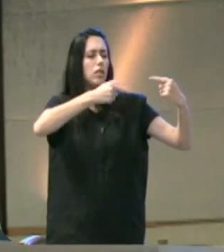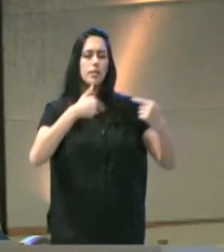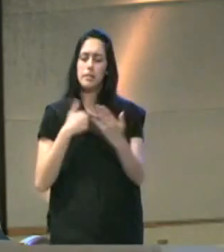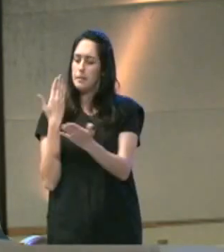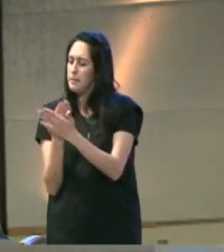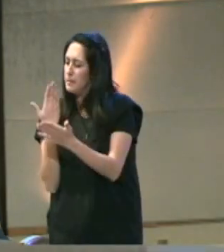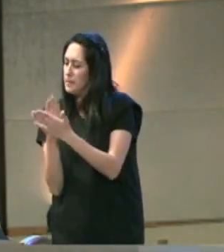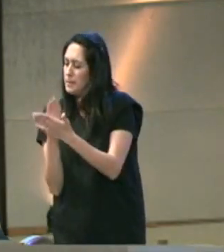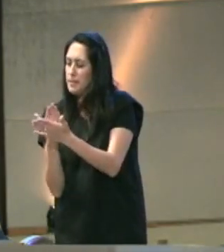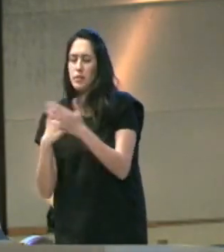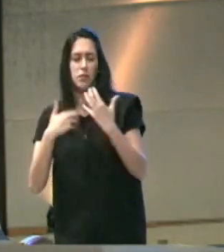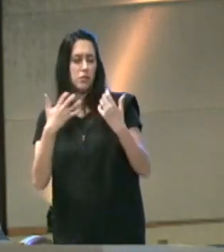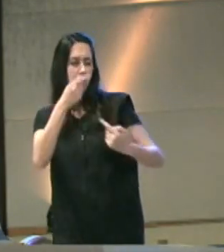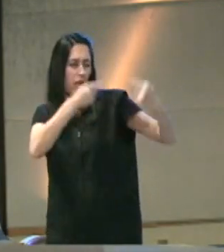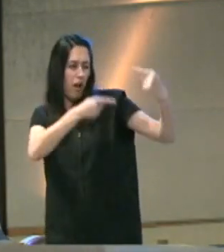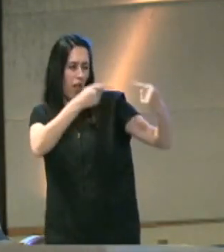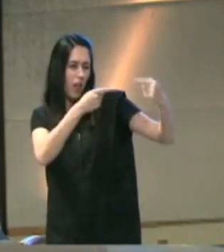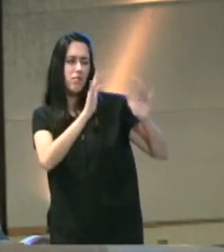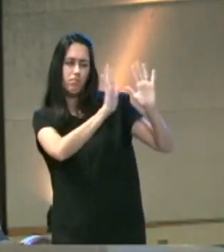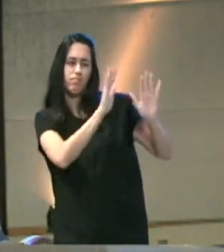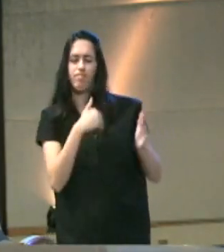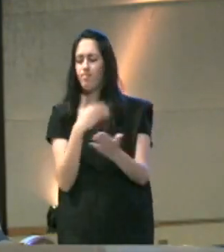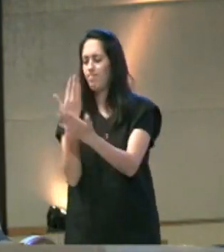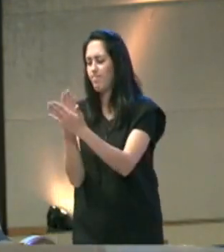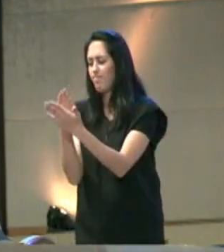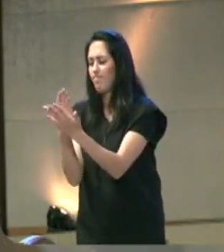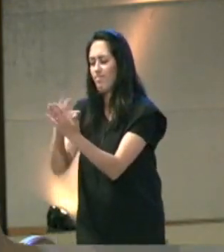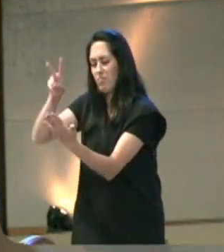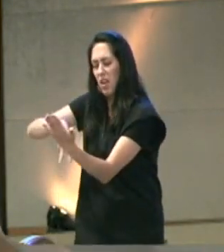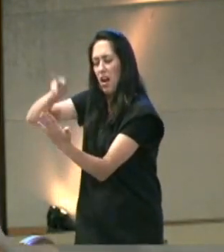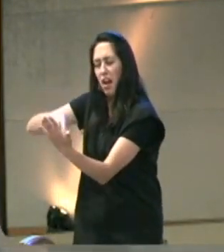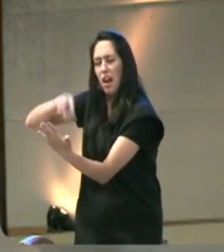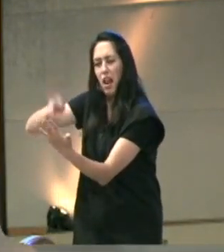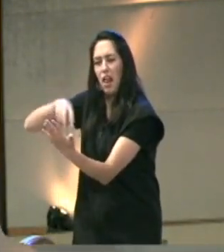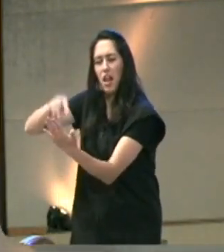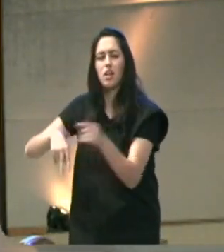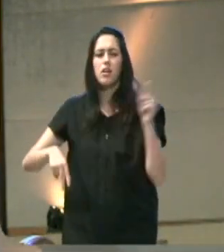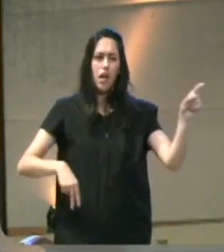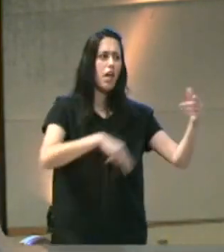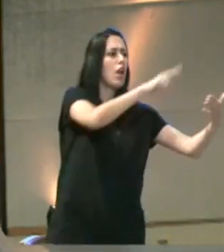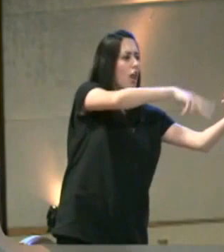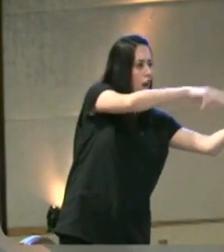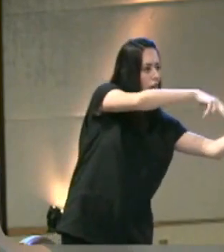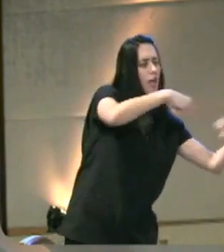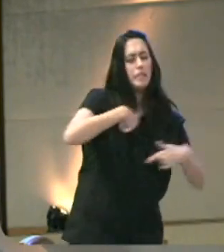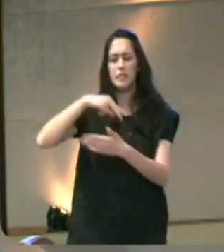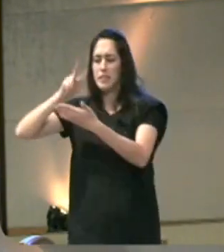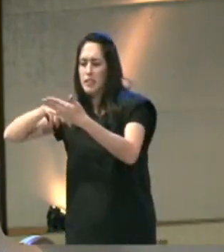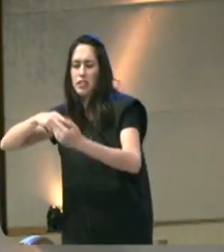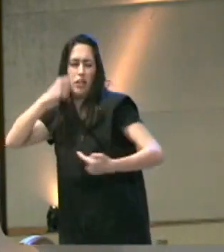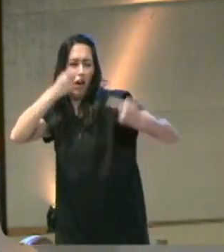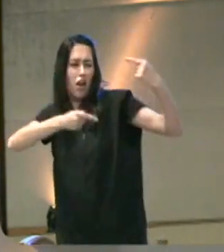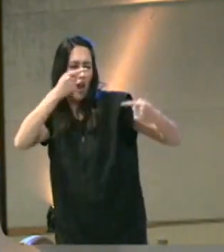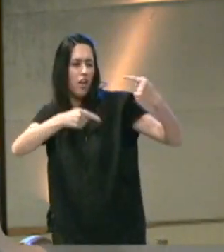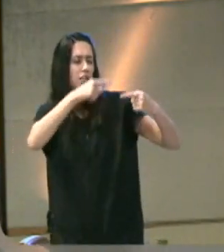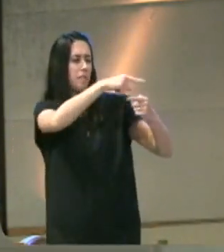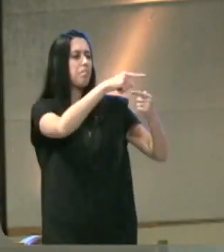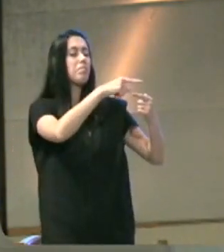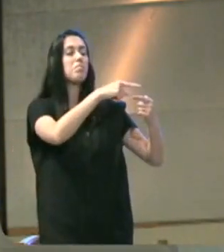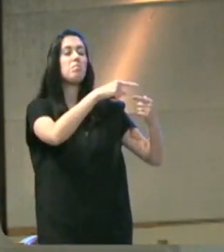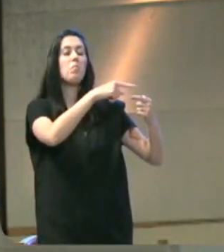homem, não é? E aí aquele negócio todo, e um dia ele estava lá, terminou de ler um livro de Lacan, e ele fechou a porta,